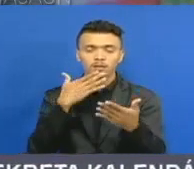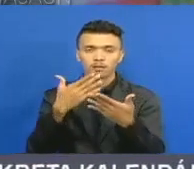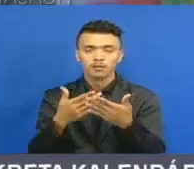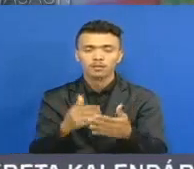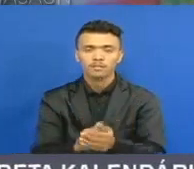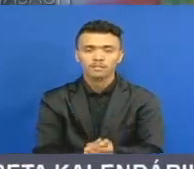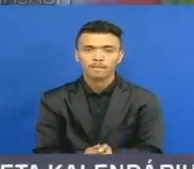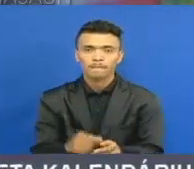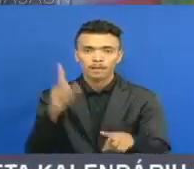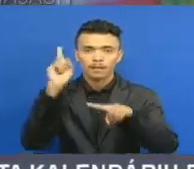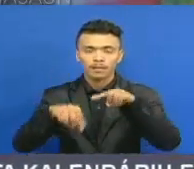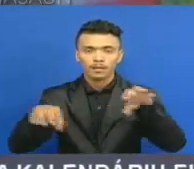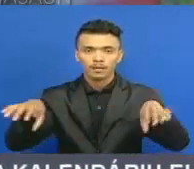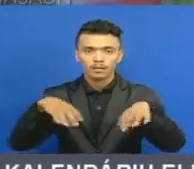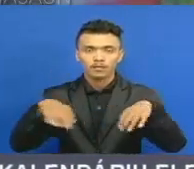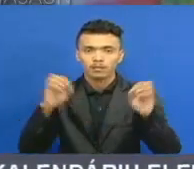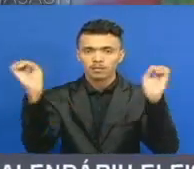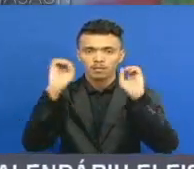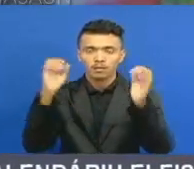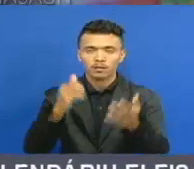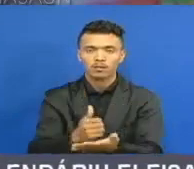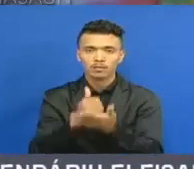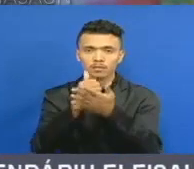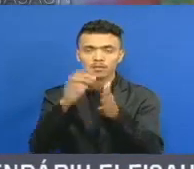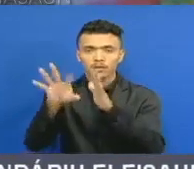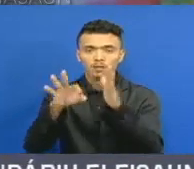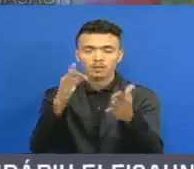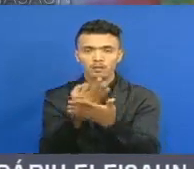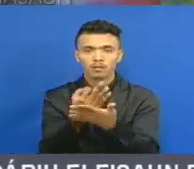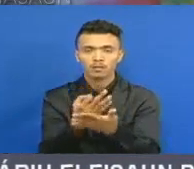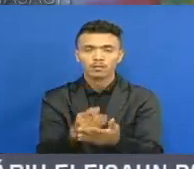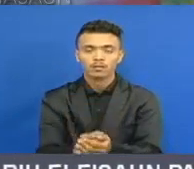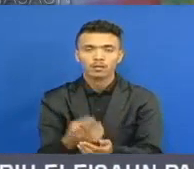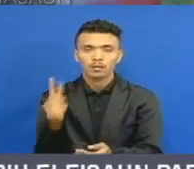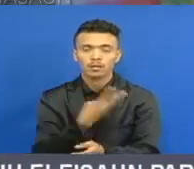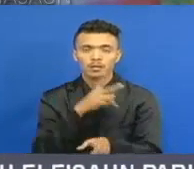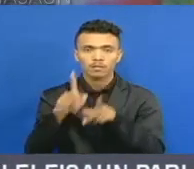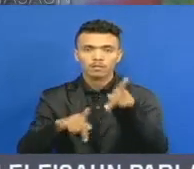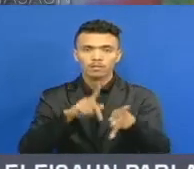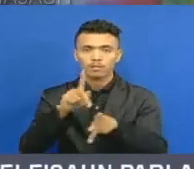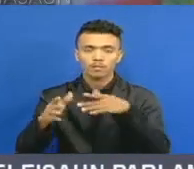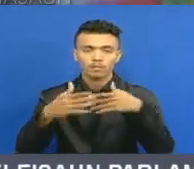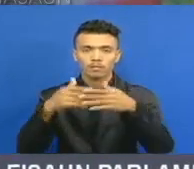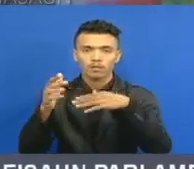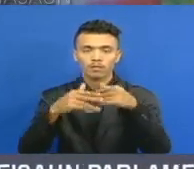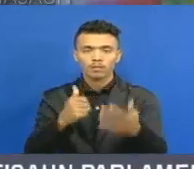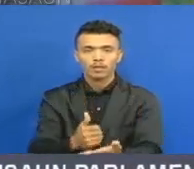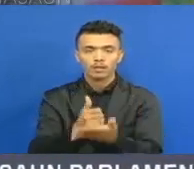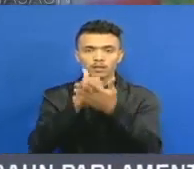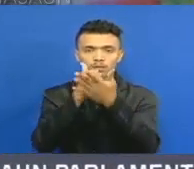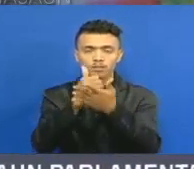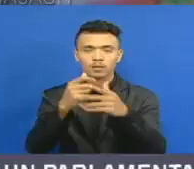a gente contribuir para a pensão vitalícia, e o povo vai, vai, contribui,